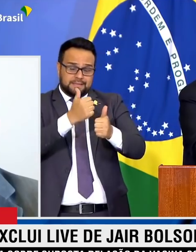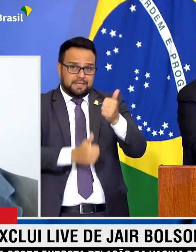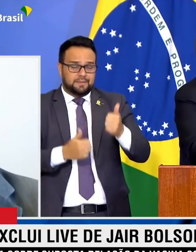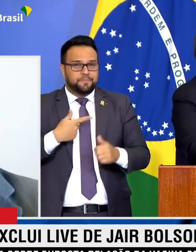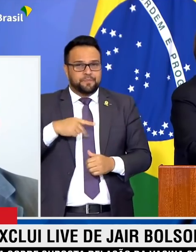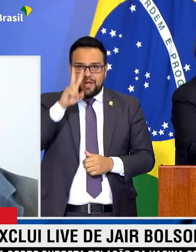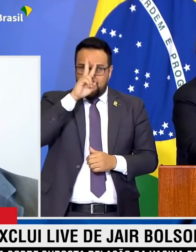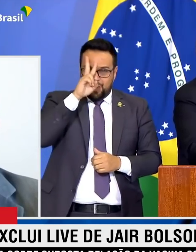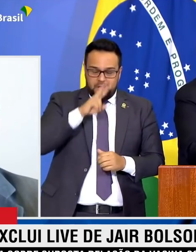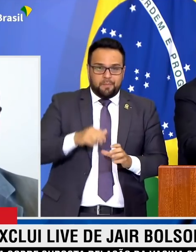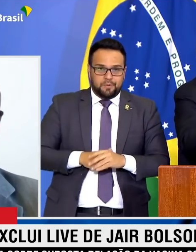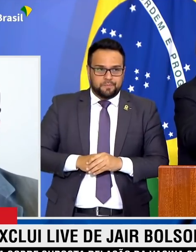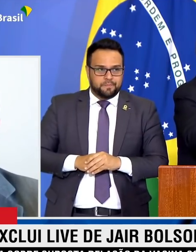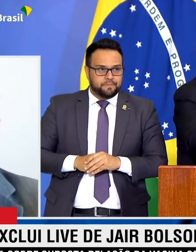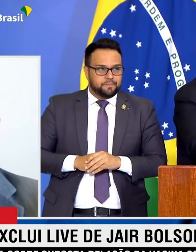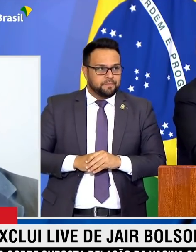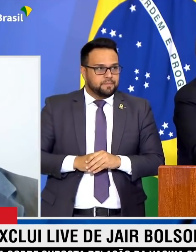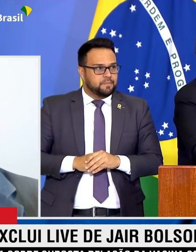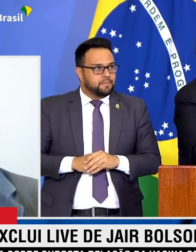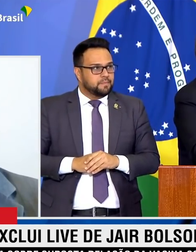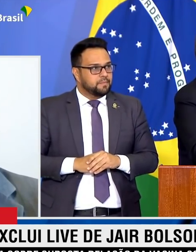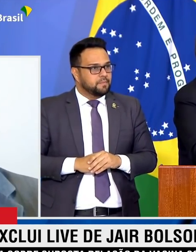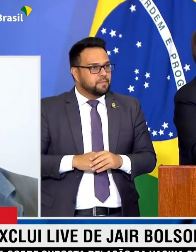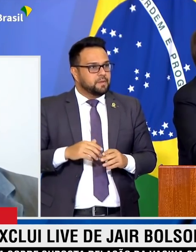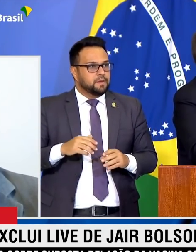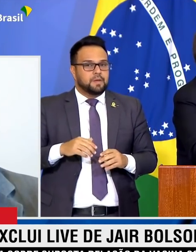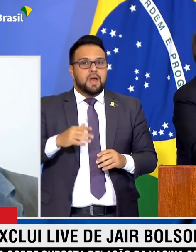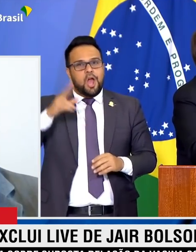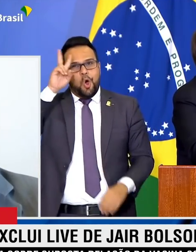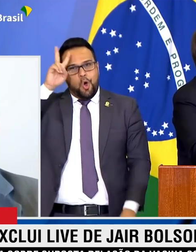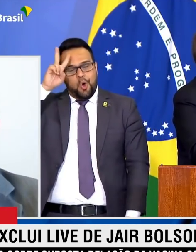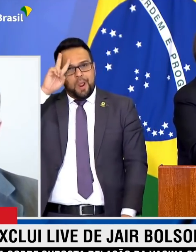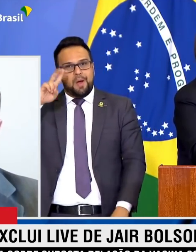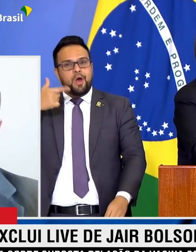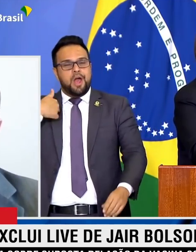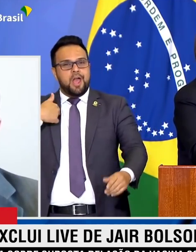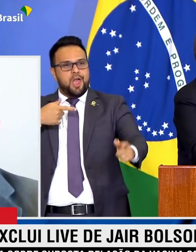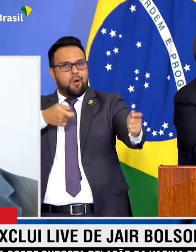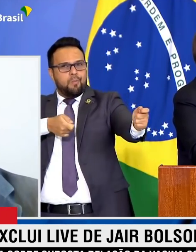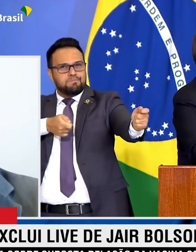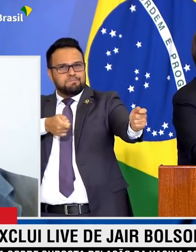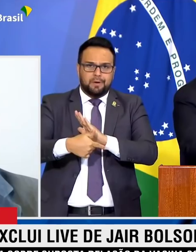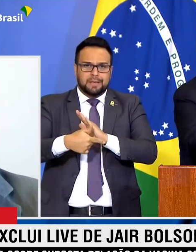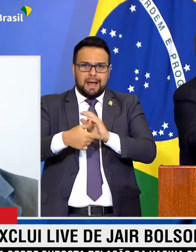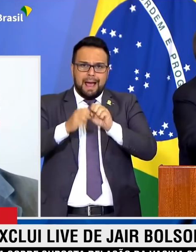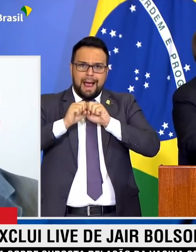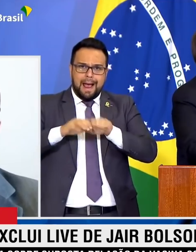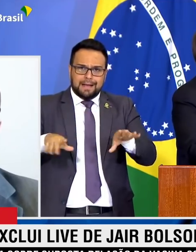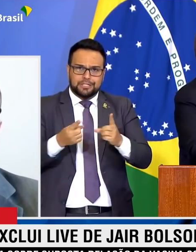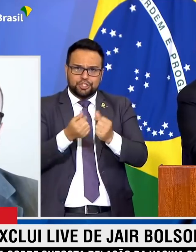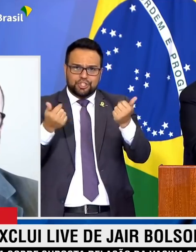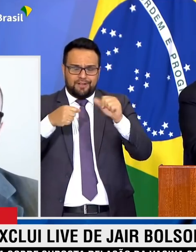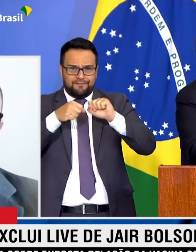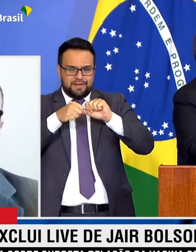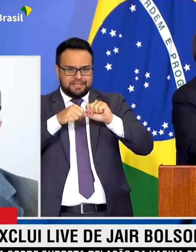exatamente qual é a posição dele mas quando Presidente da República é talvez fosse interessante até como candidato à reeleição talvez fosse